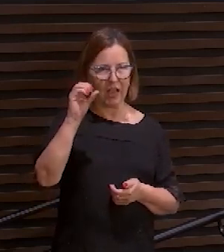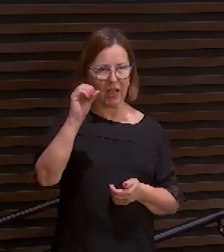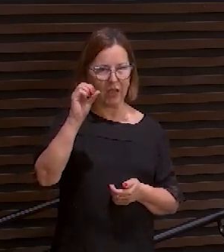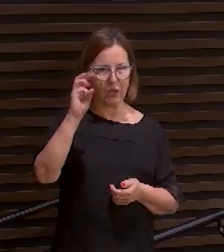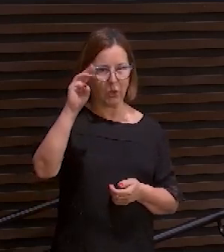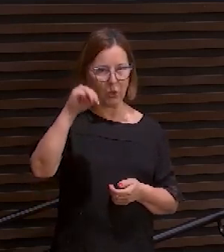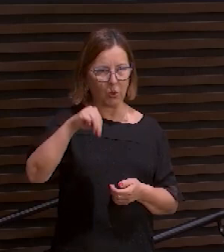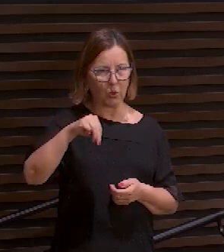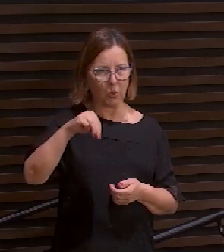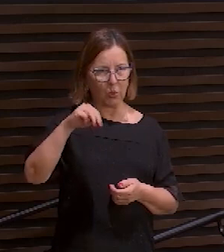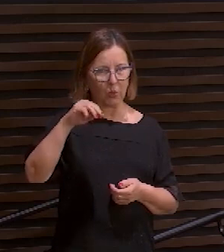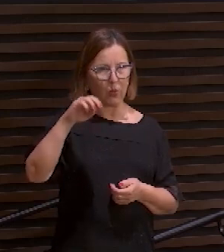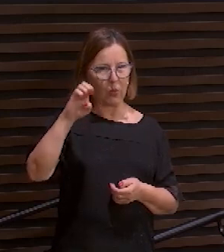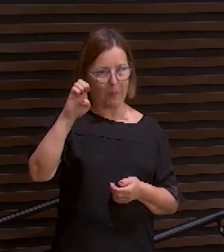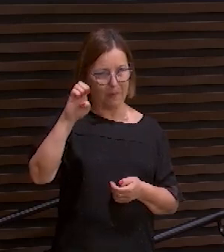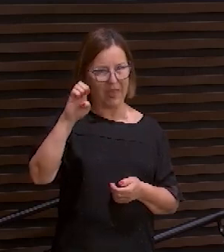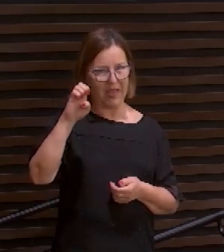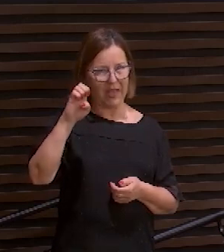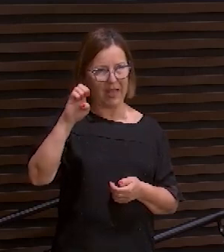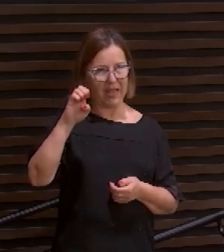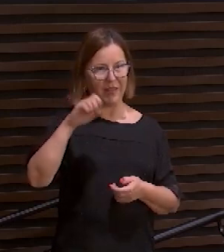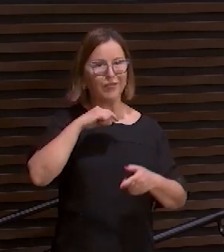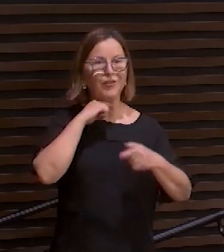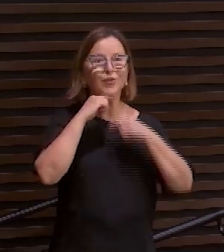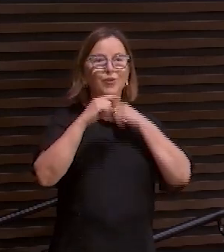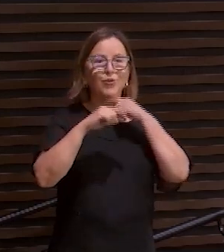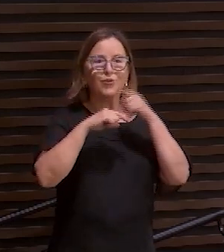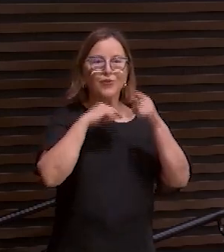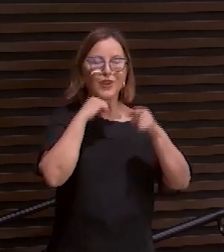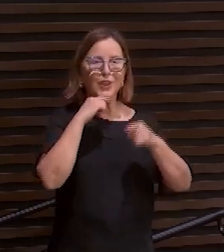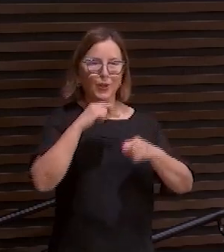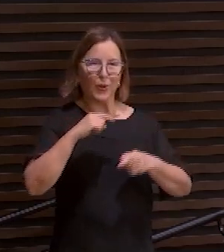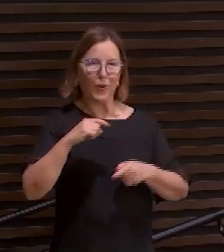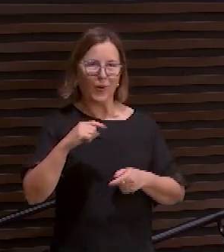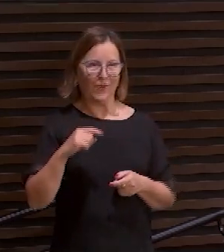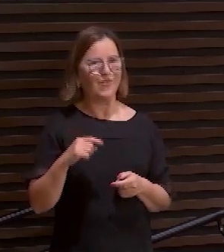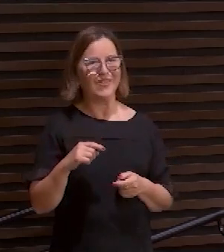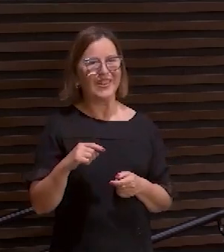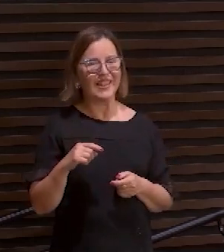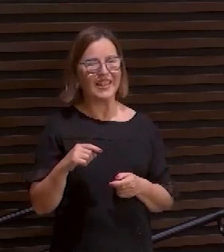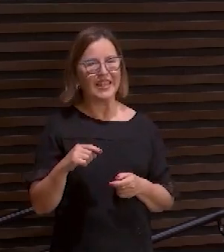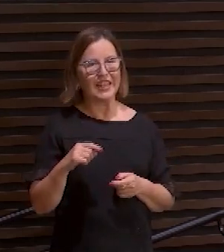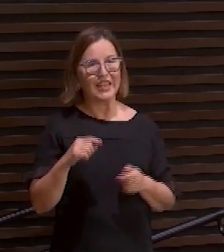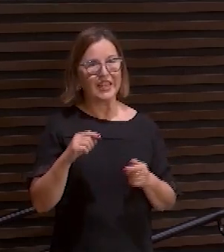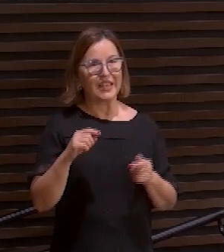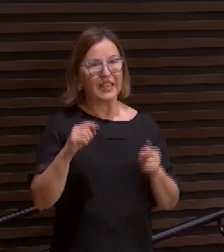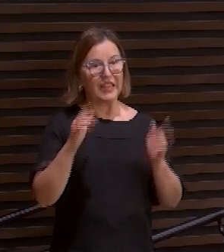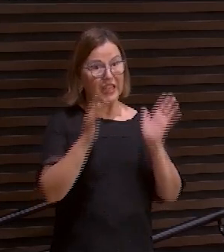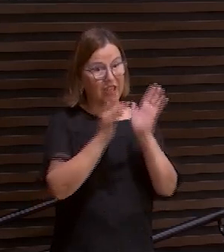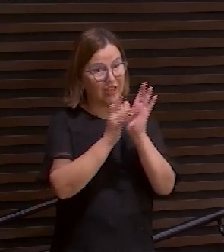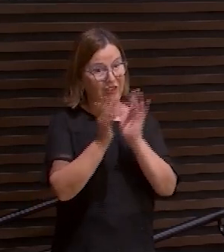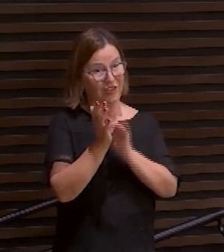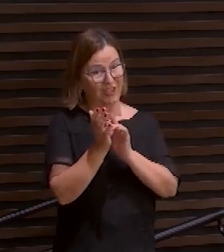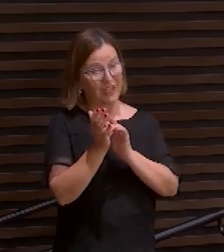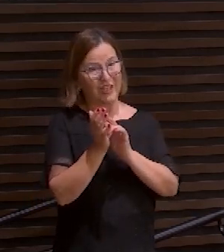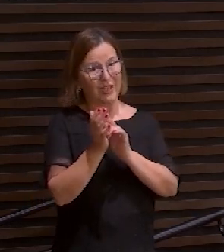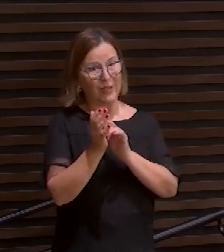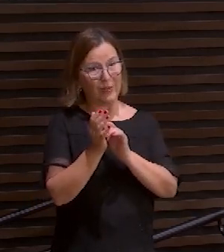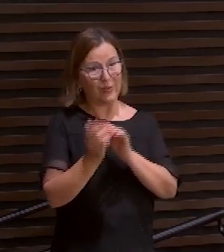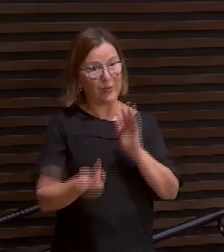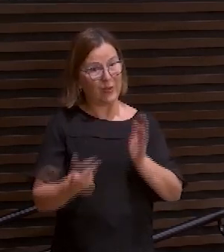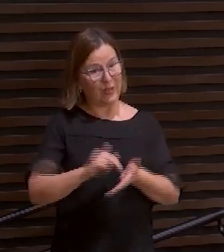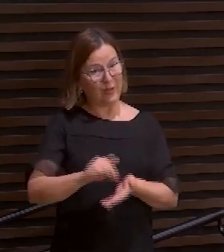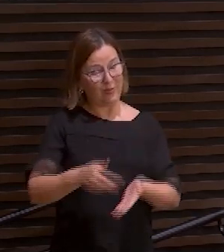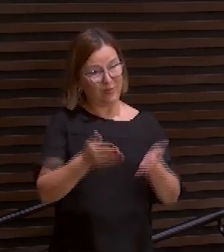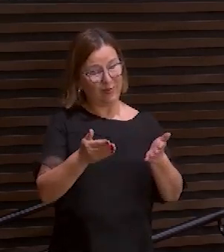ele não estava no grupo da igreja, quando a igreja estava, os apóstolos estavam reunidos naquela primeira vez